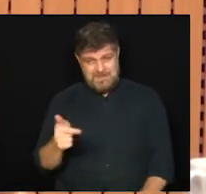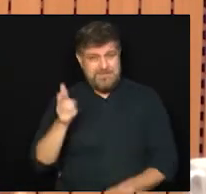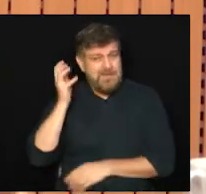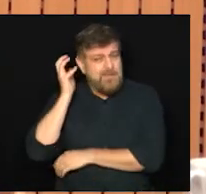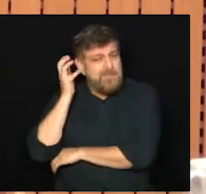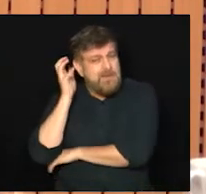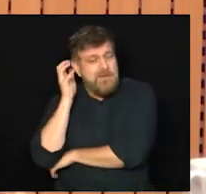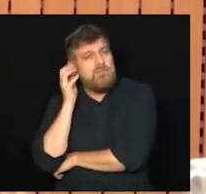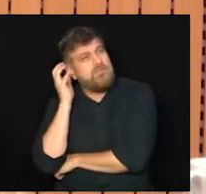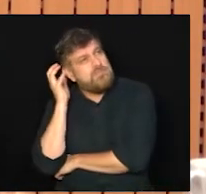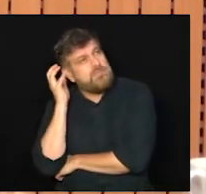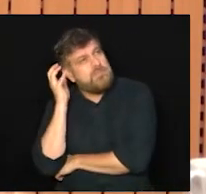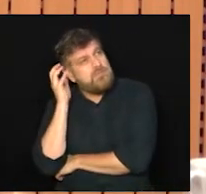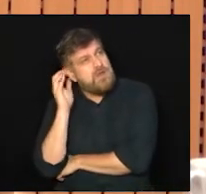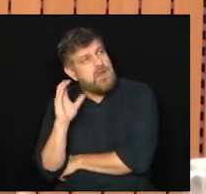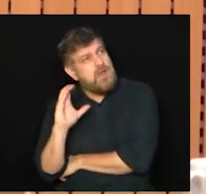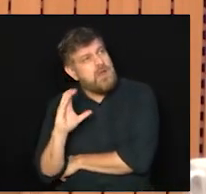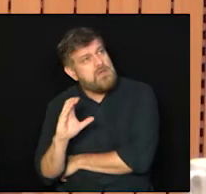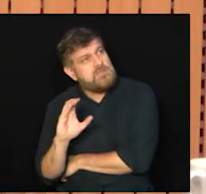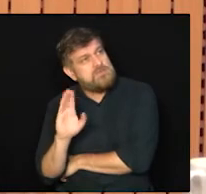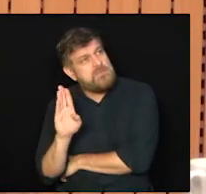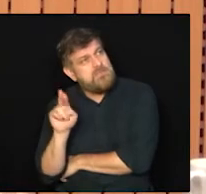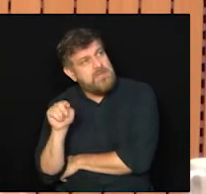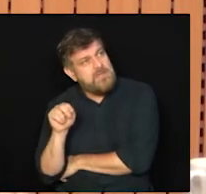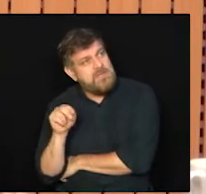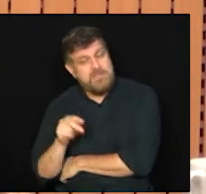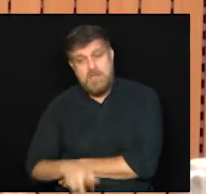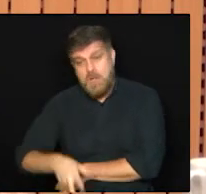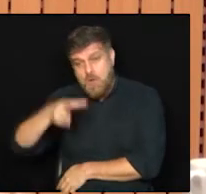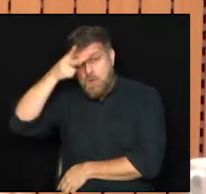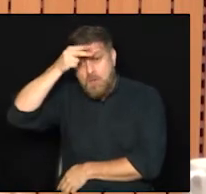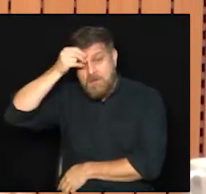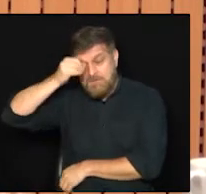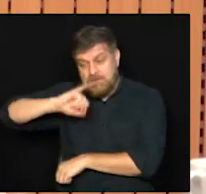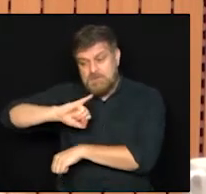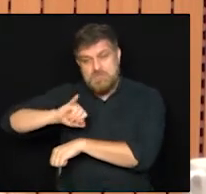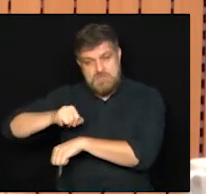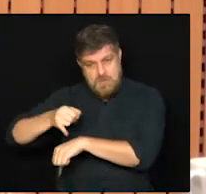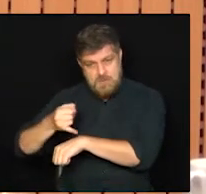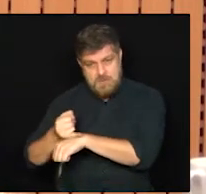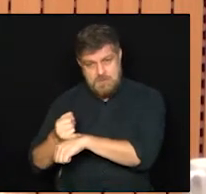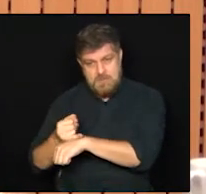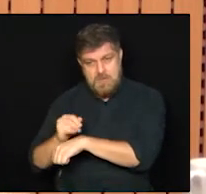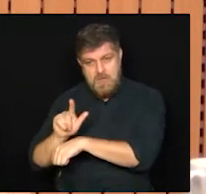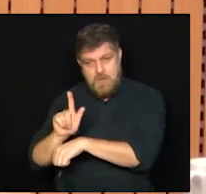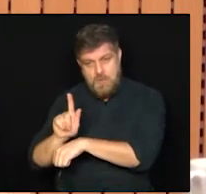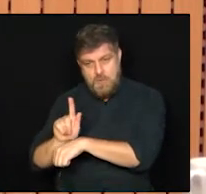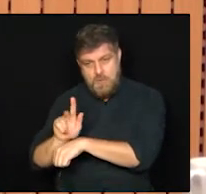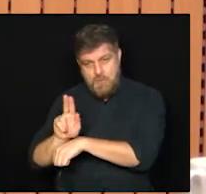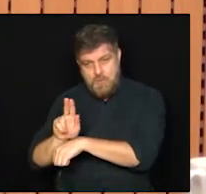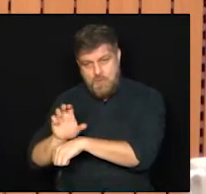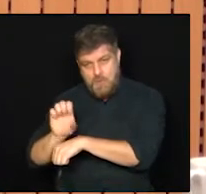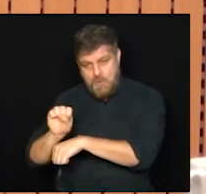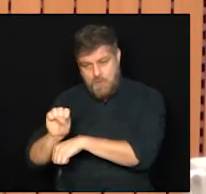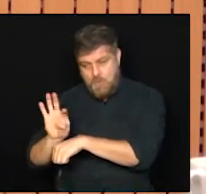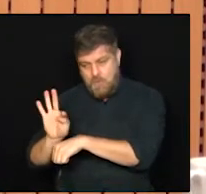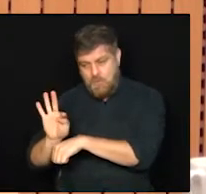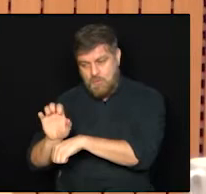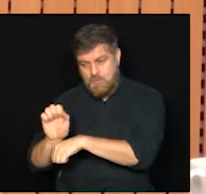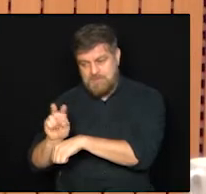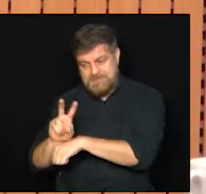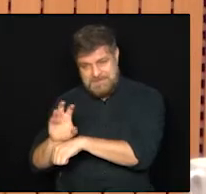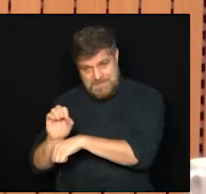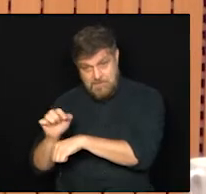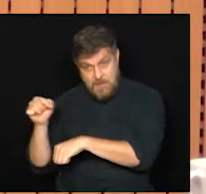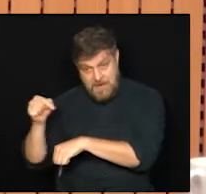uma entrevista do prefeito de Jaguariúna, né, Gustavo Reis, que preside aí a